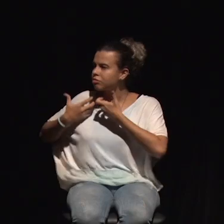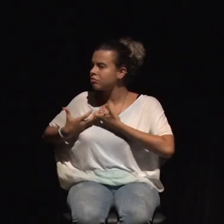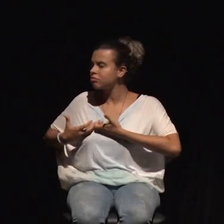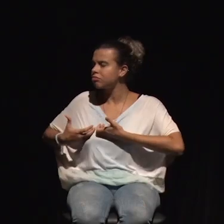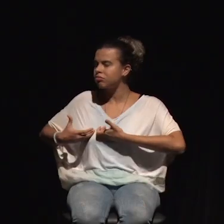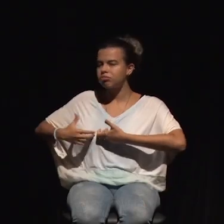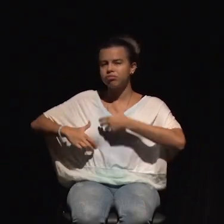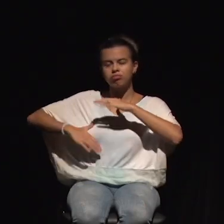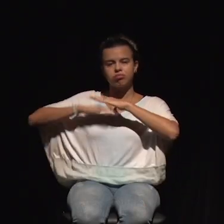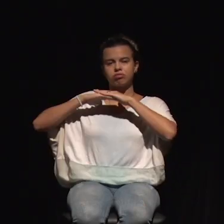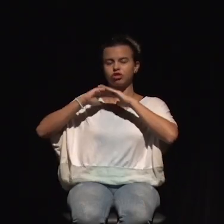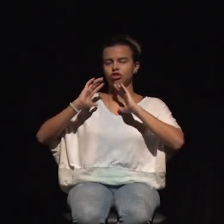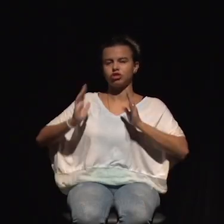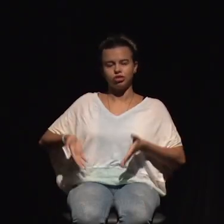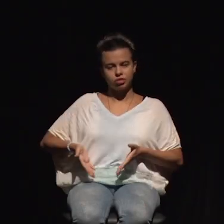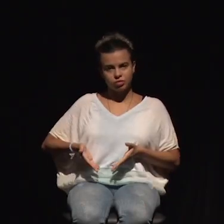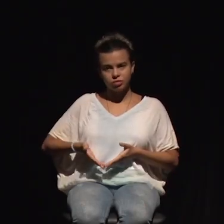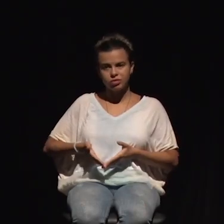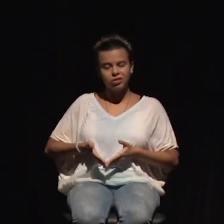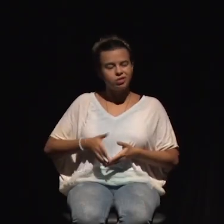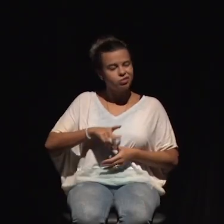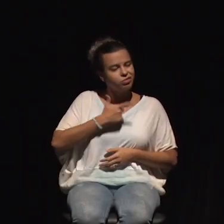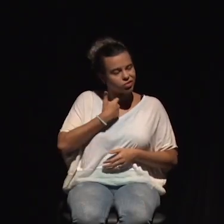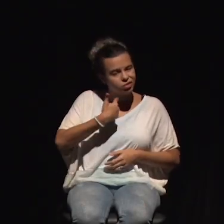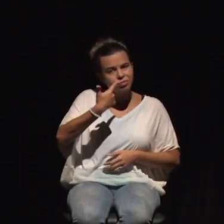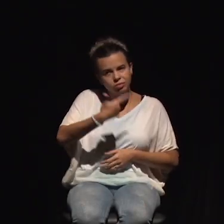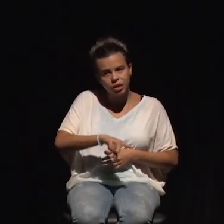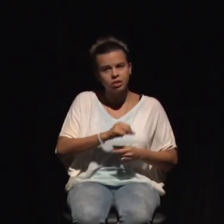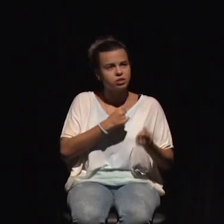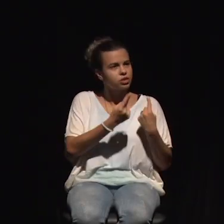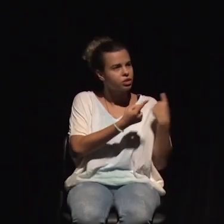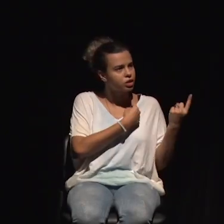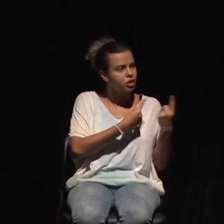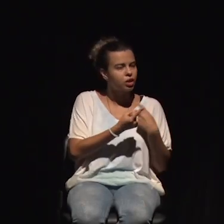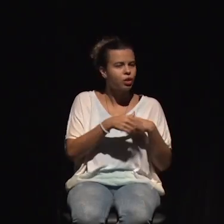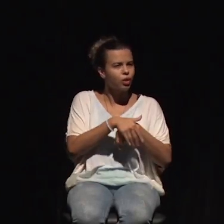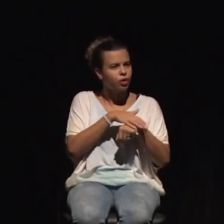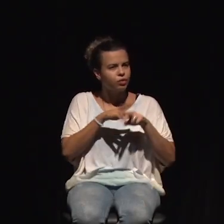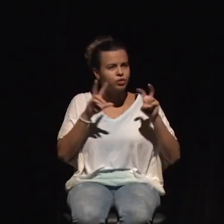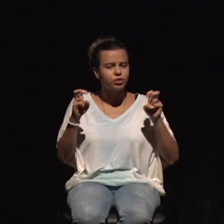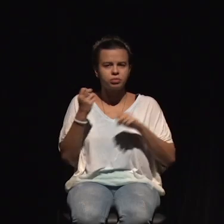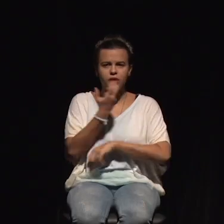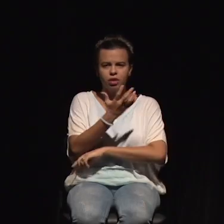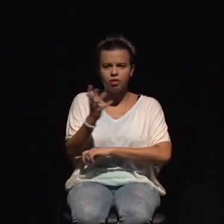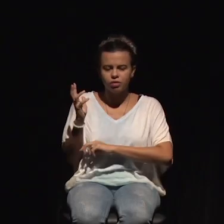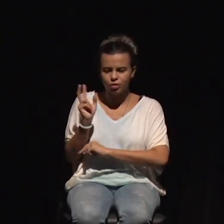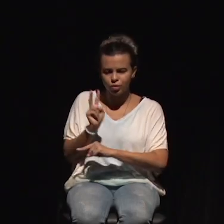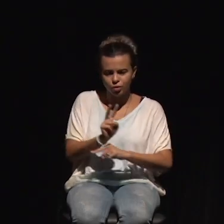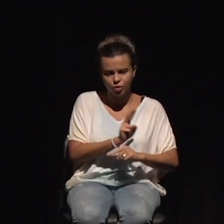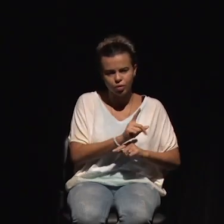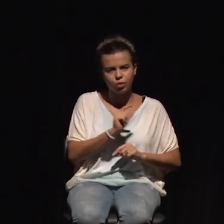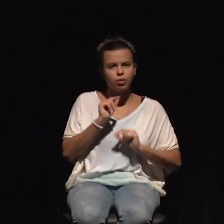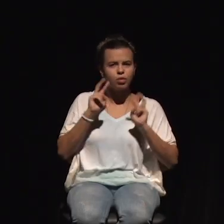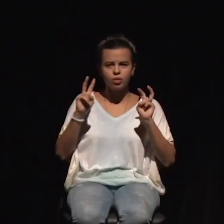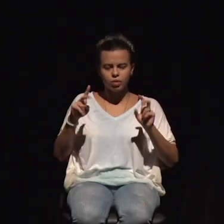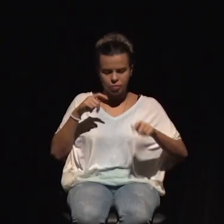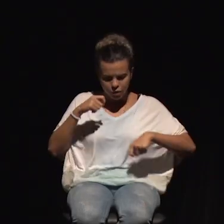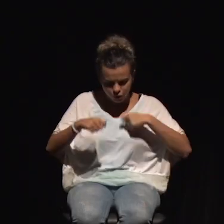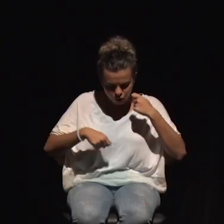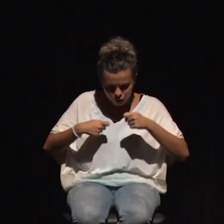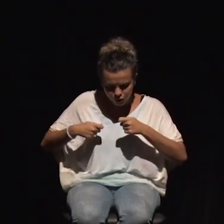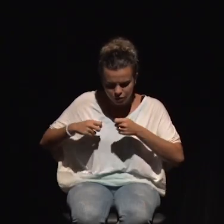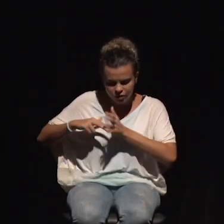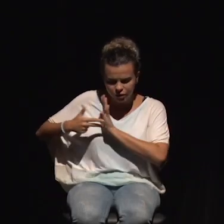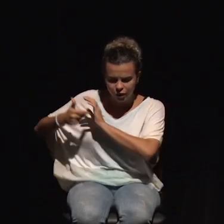saturação e não está disposta a diálogo sobre agrofloresta sobre escultura ambiental sobre